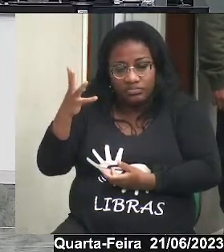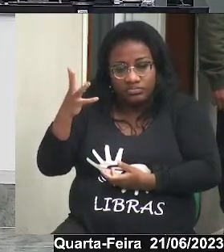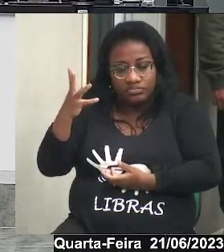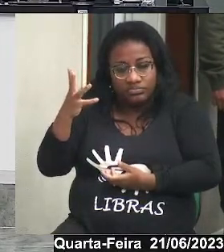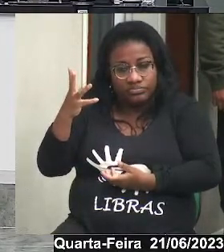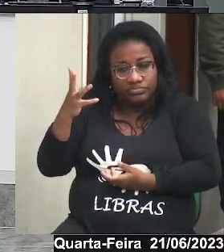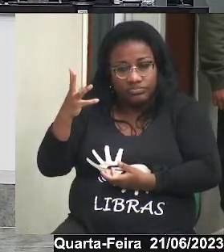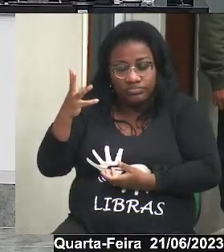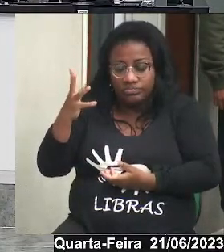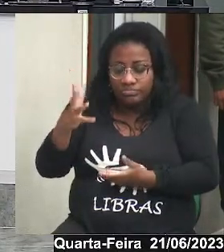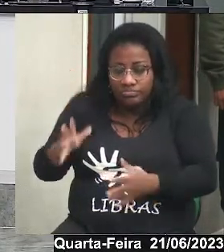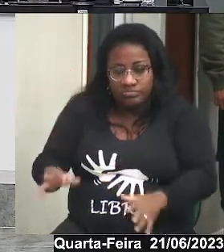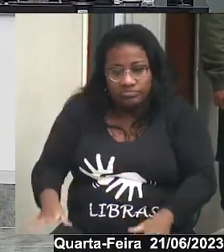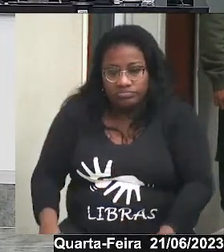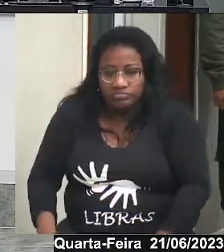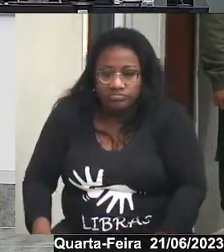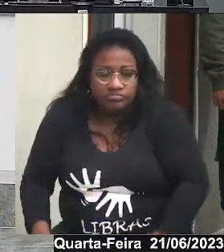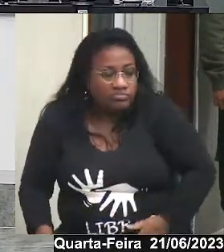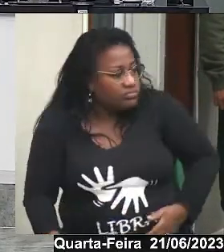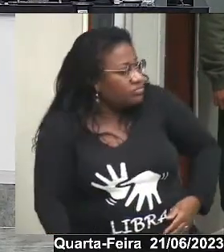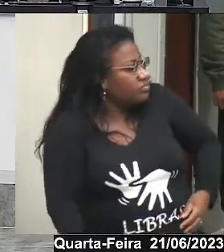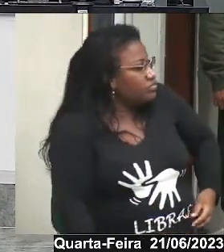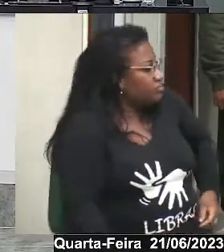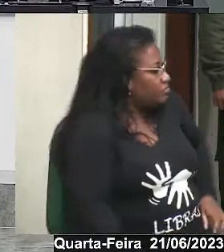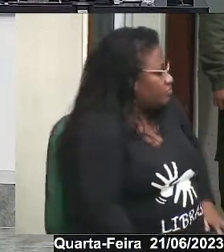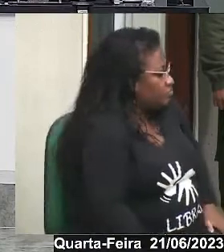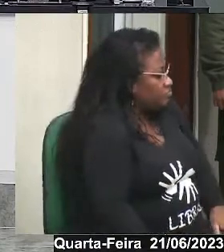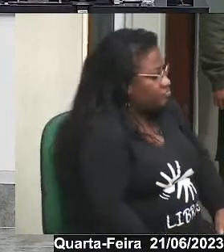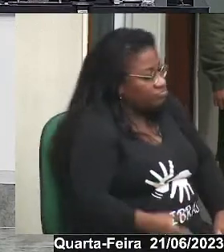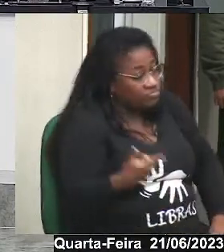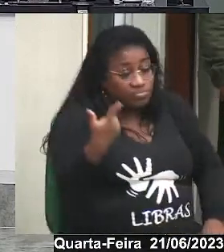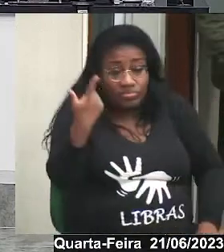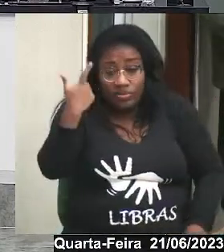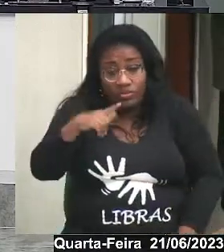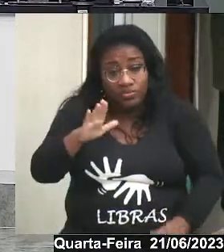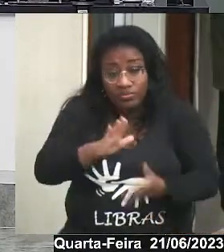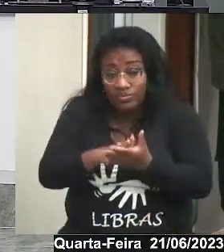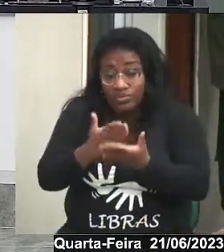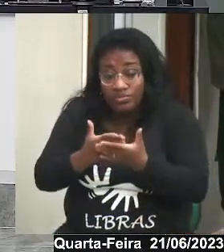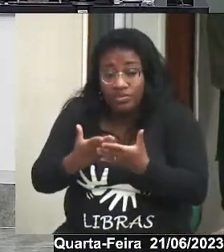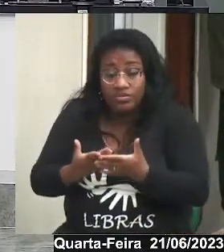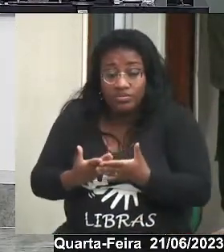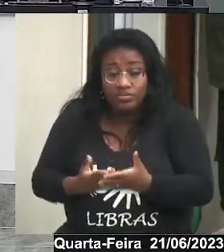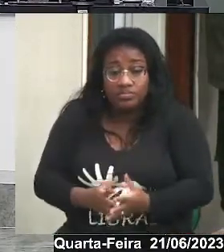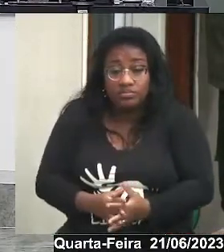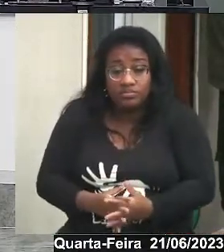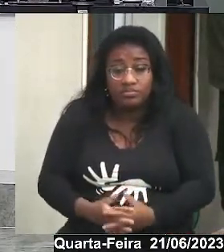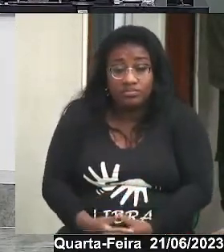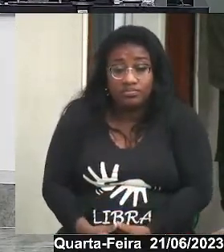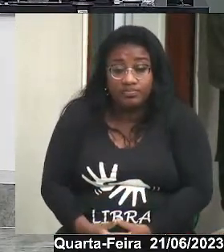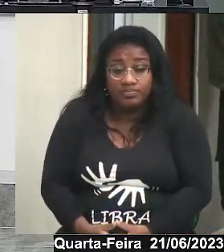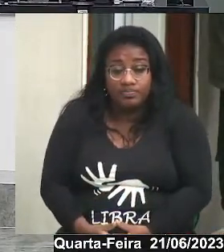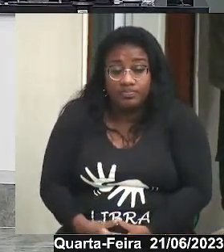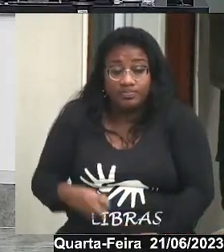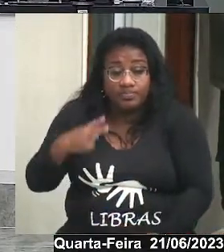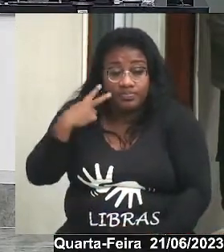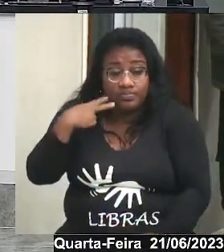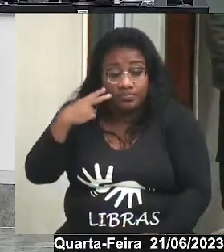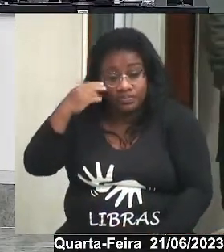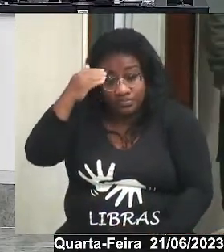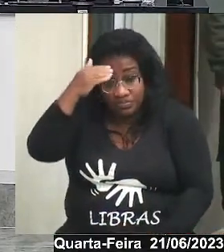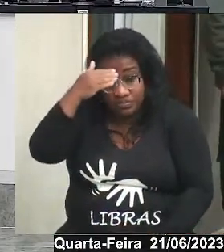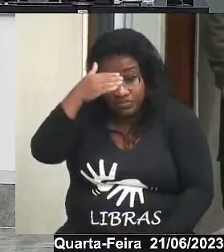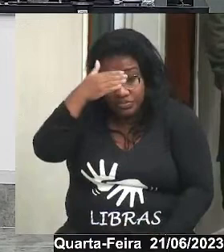no salvamento de um homem que em tentativa de suicídio em uma passarela margem da BR-116 em Budas Artes. O vereador